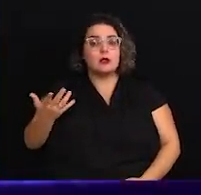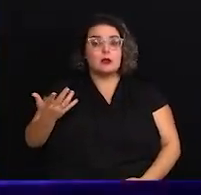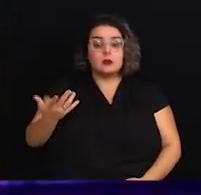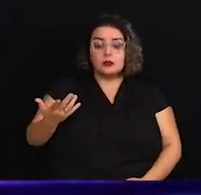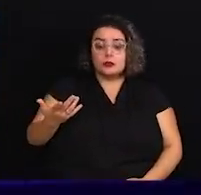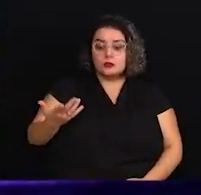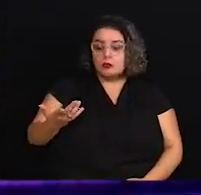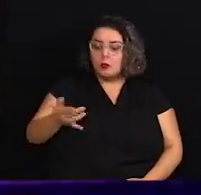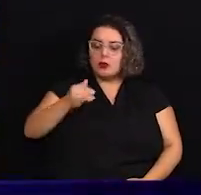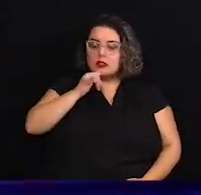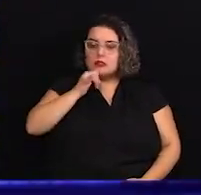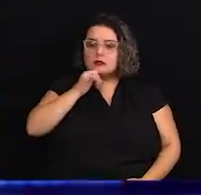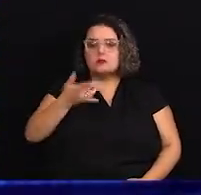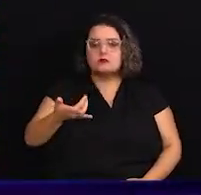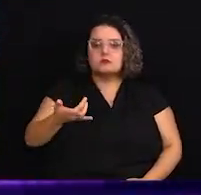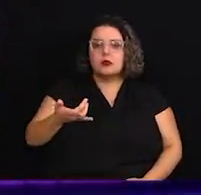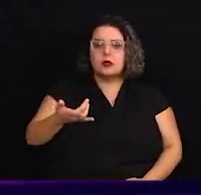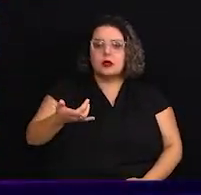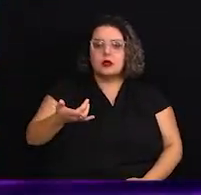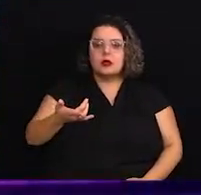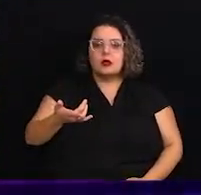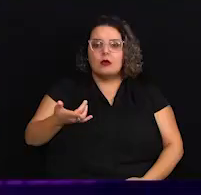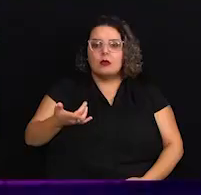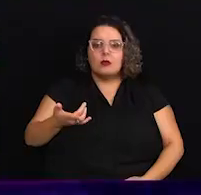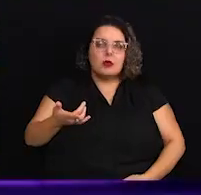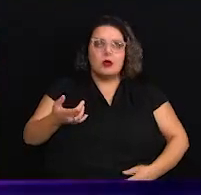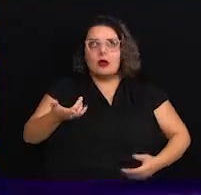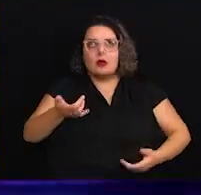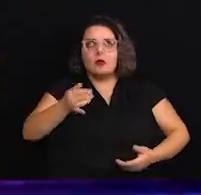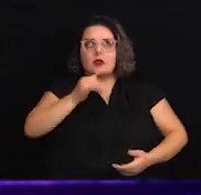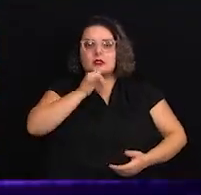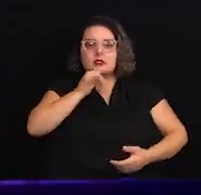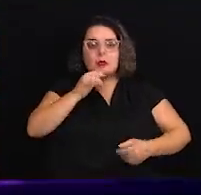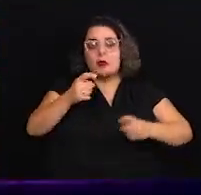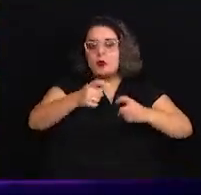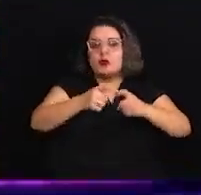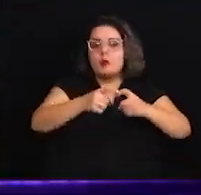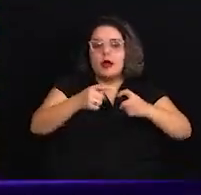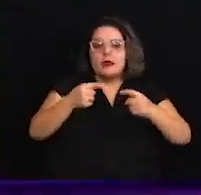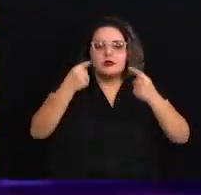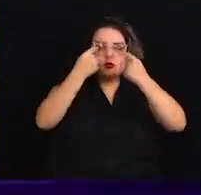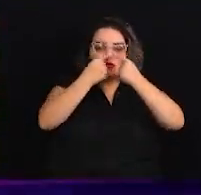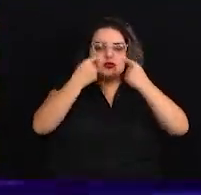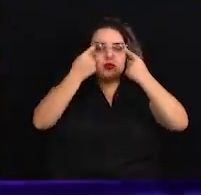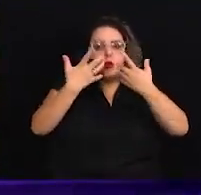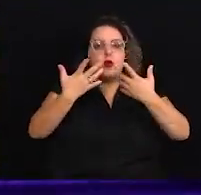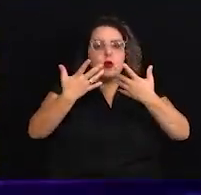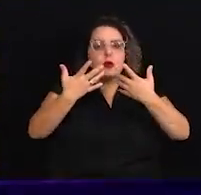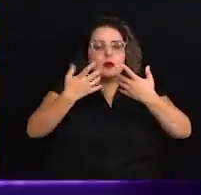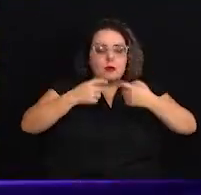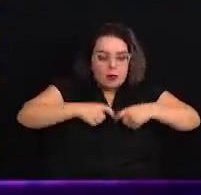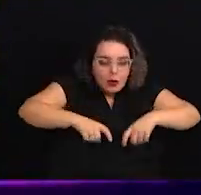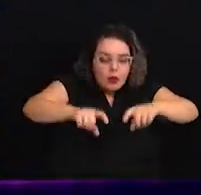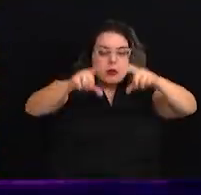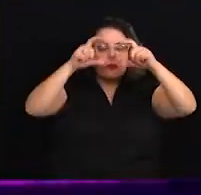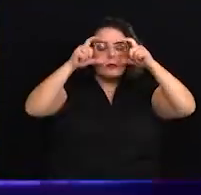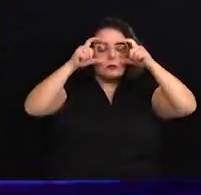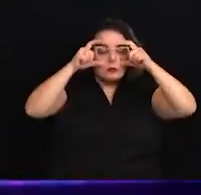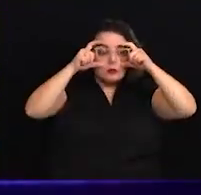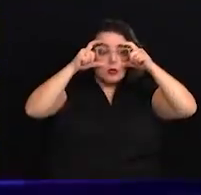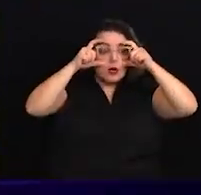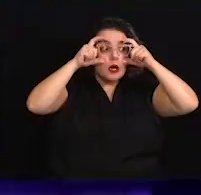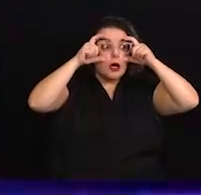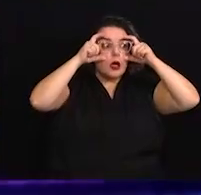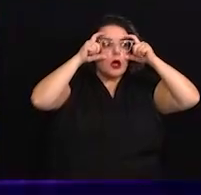da necessidade de irmos a um oftalmologista para colocar um óculos. E quando, de repente, a gente se surpreende ao pôr